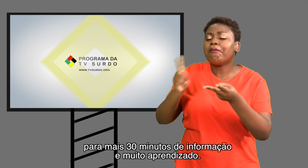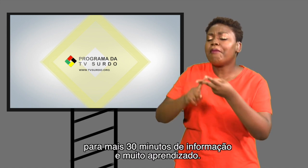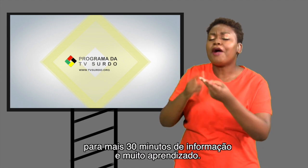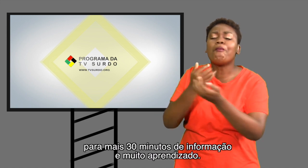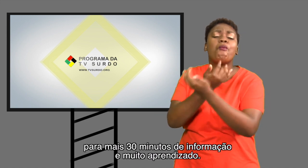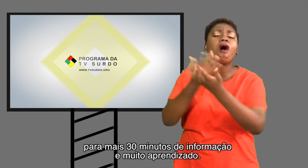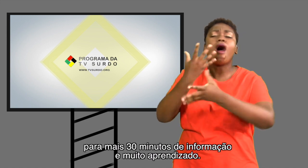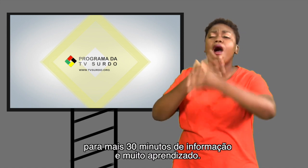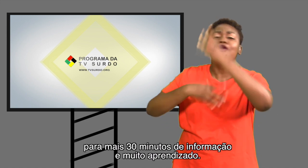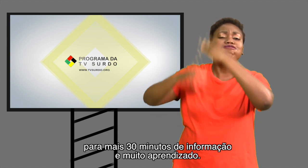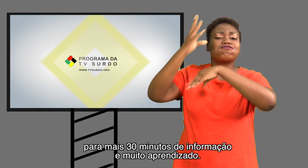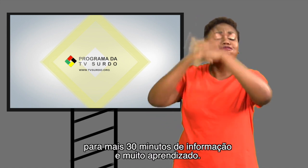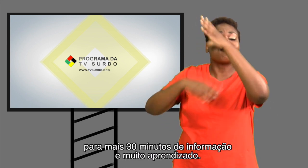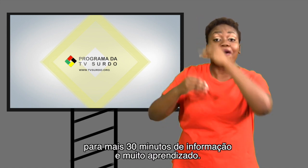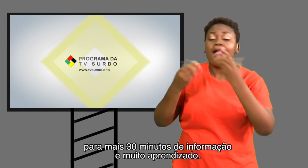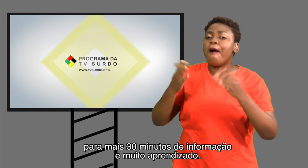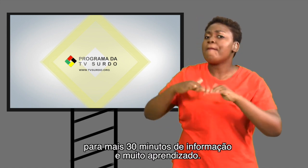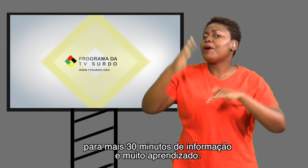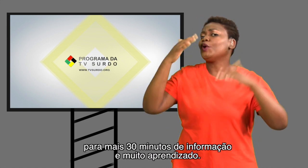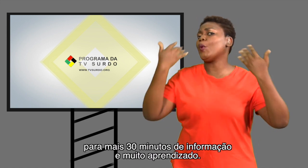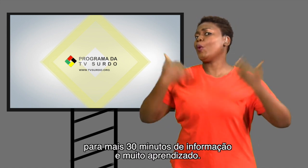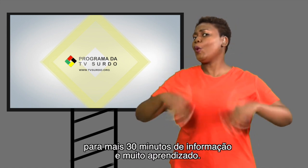informação e muito aprendizado.